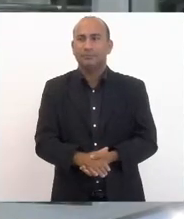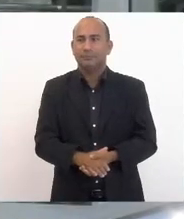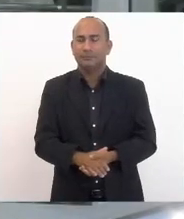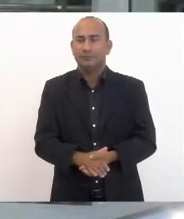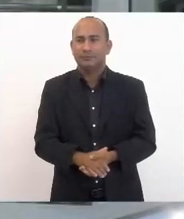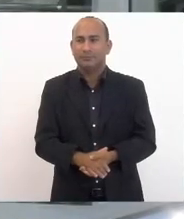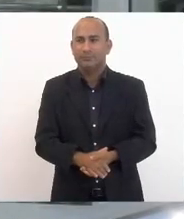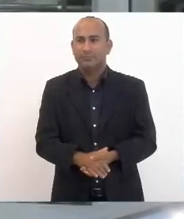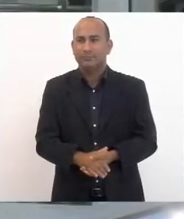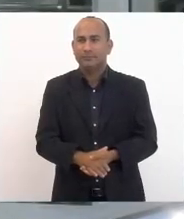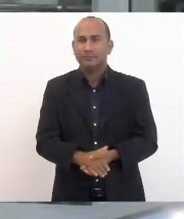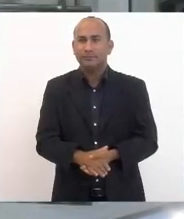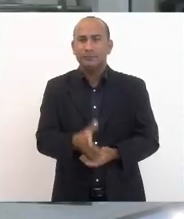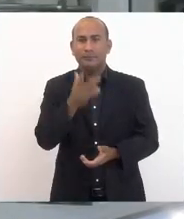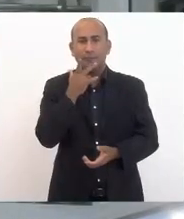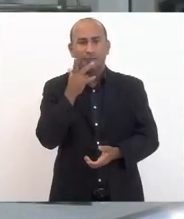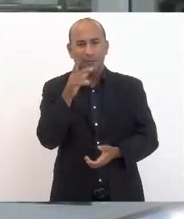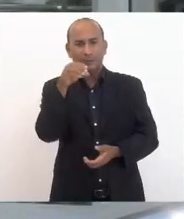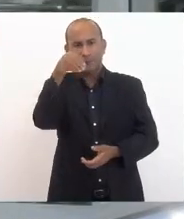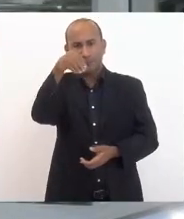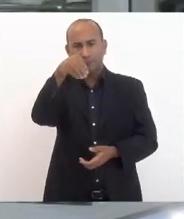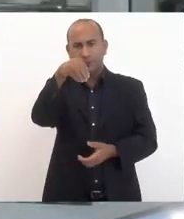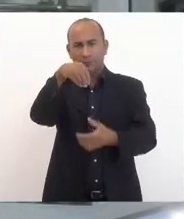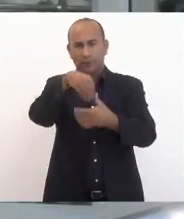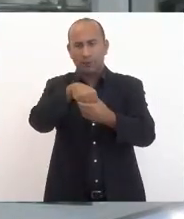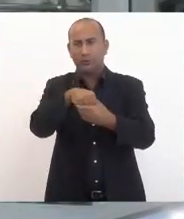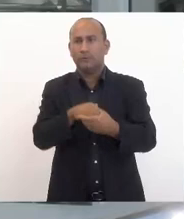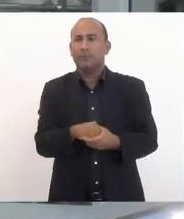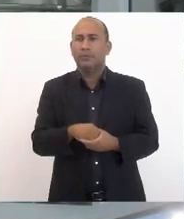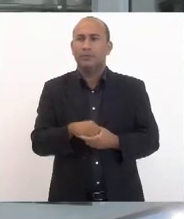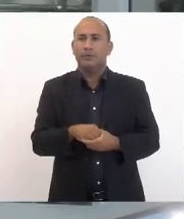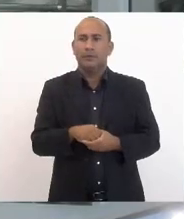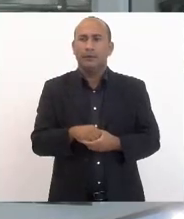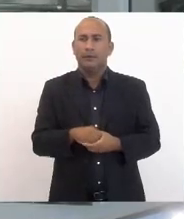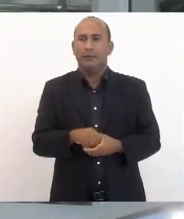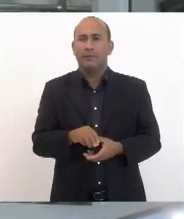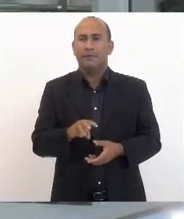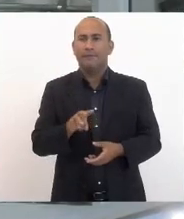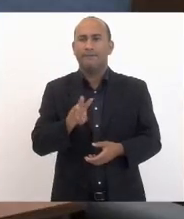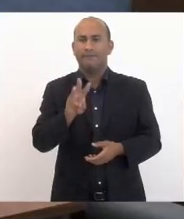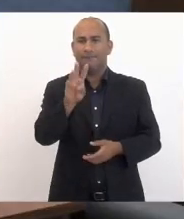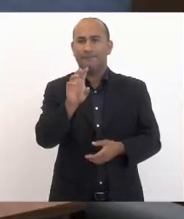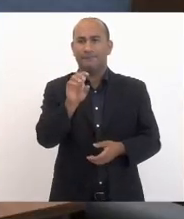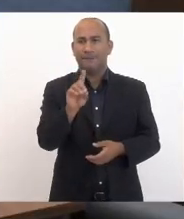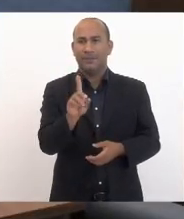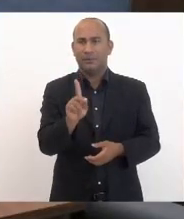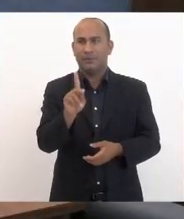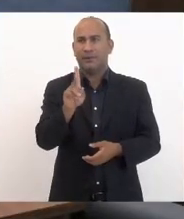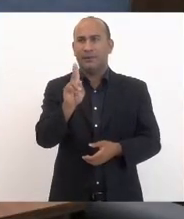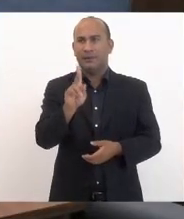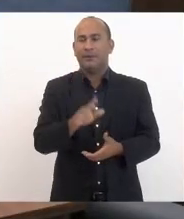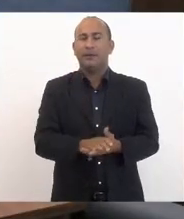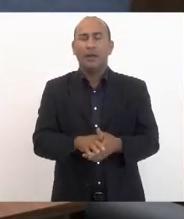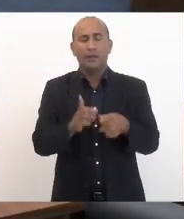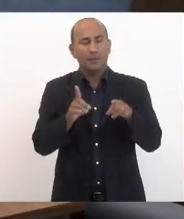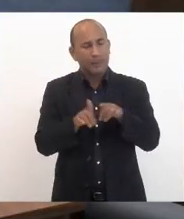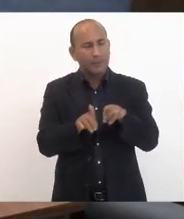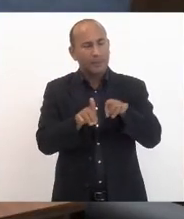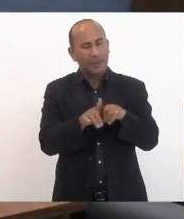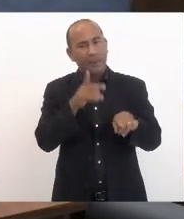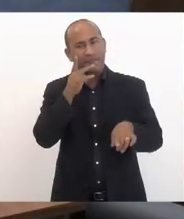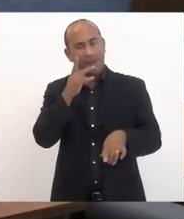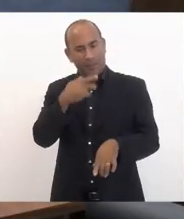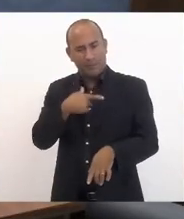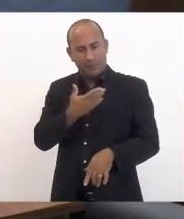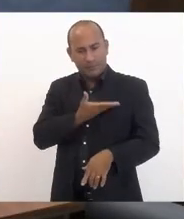Para declaração de voto, deputado Valdec Carneiro. Deputada Marta Rocha, eu também queria me dirigir aos meus